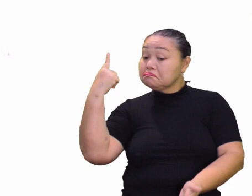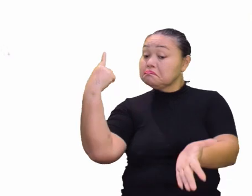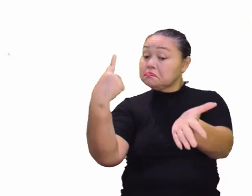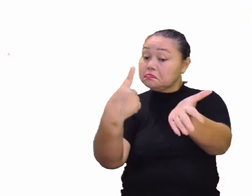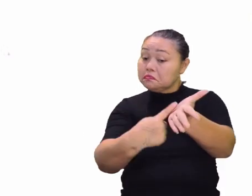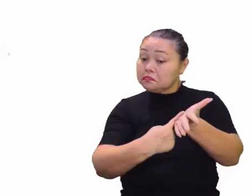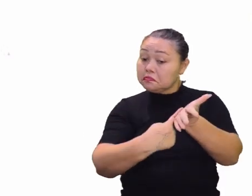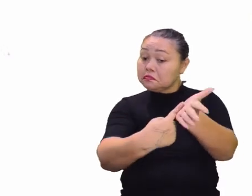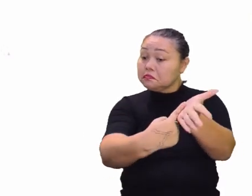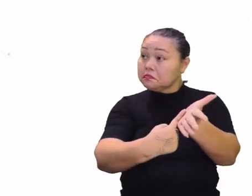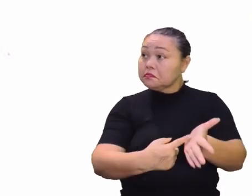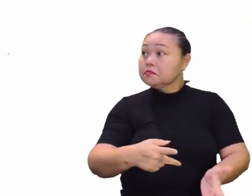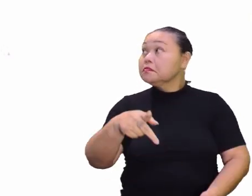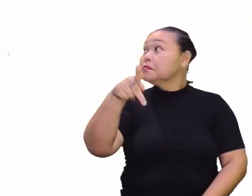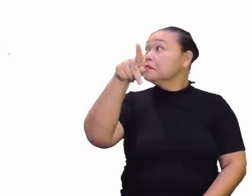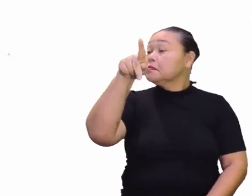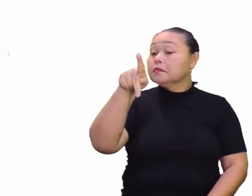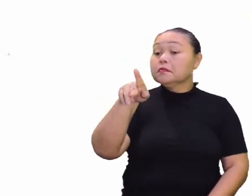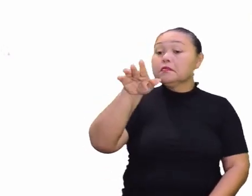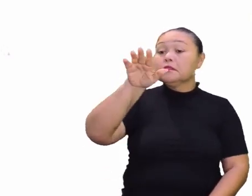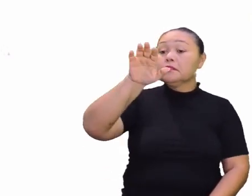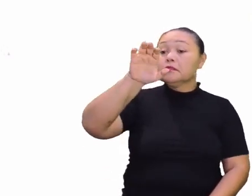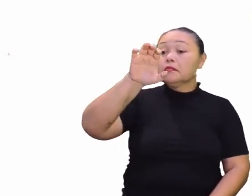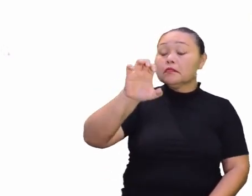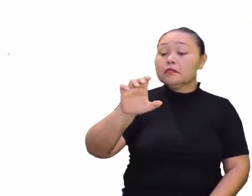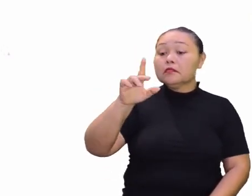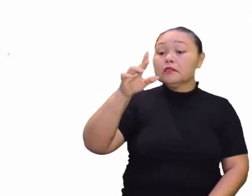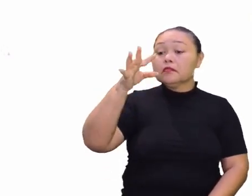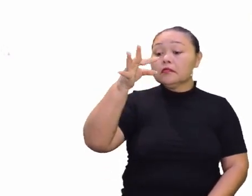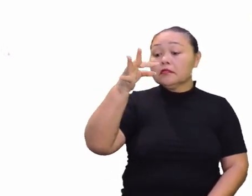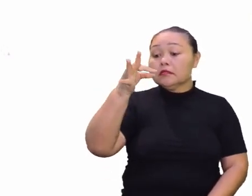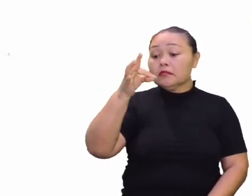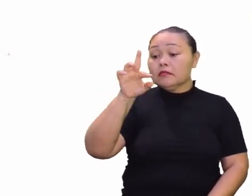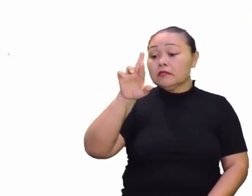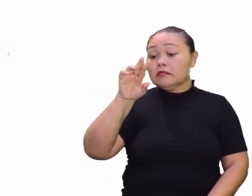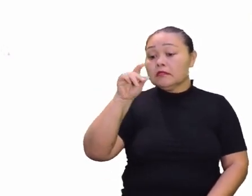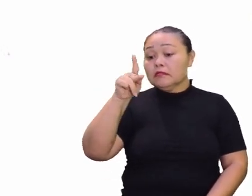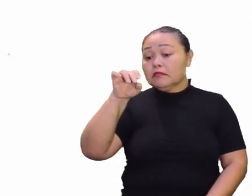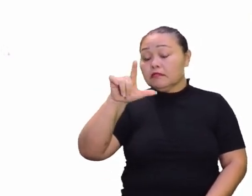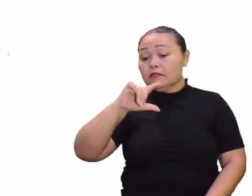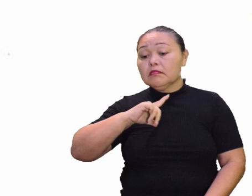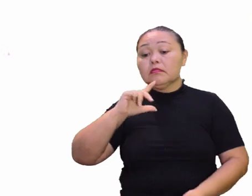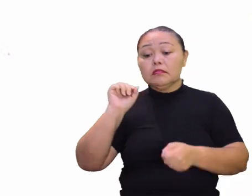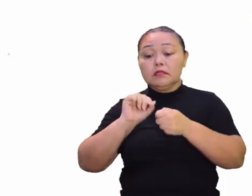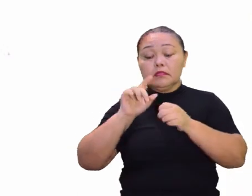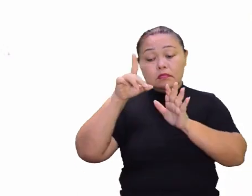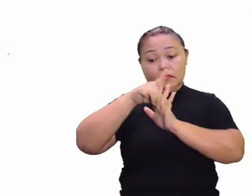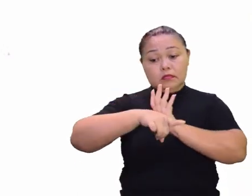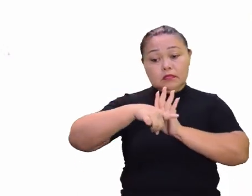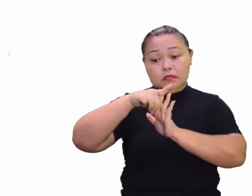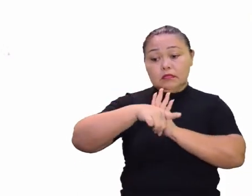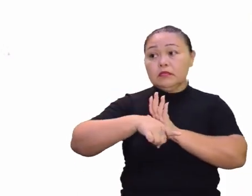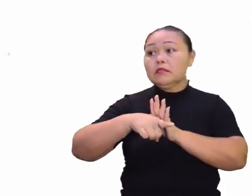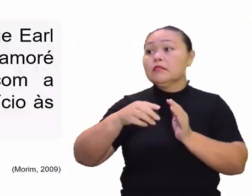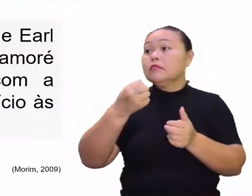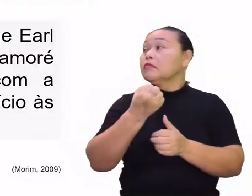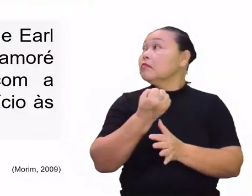no Tratado de Petrópolis a fazer esta ferrovia. Isso mesmo.